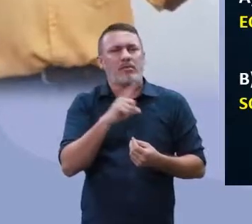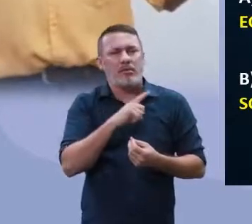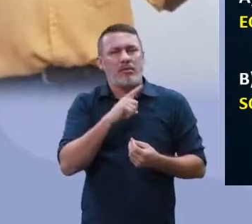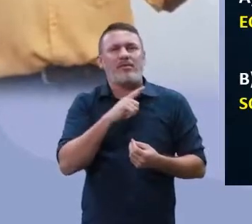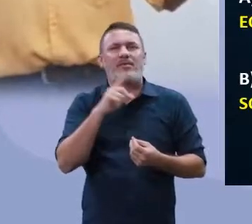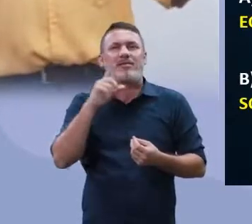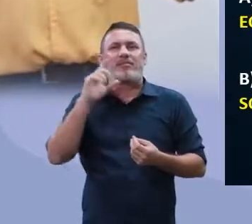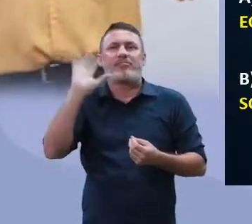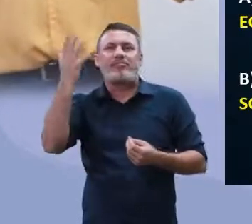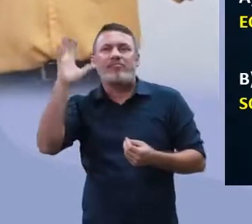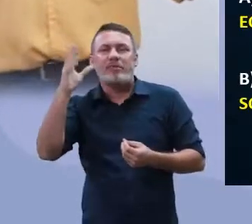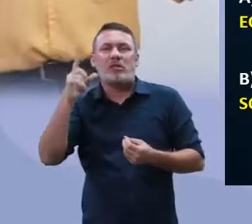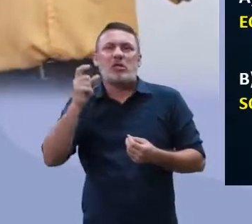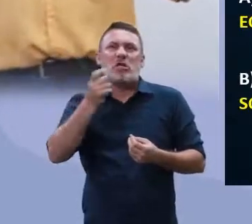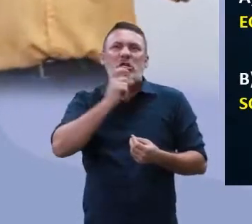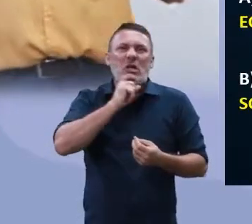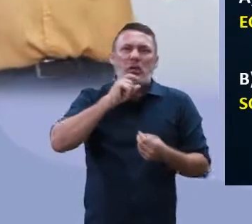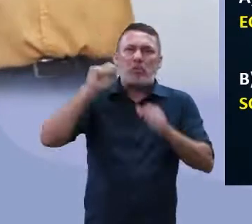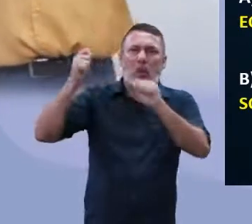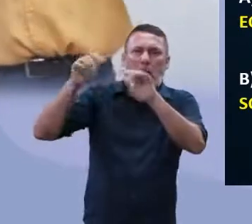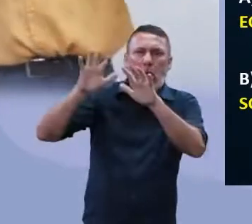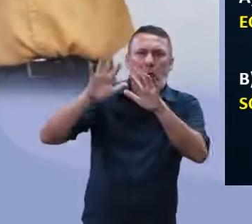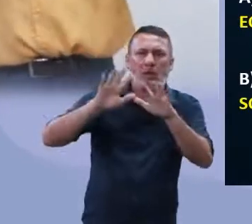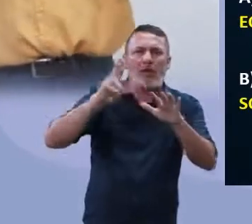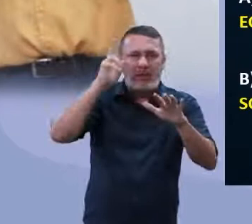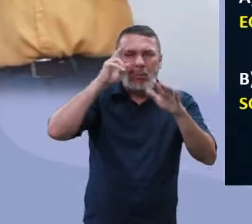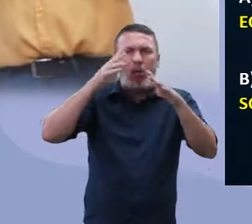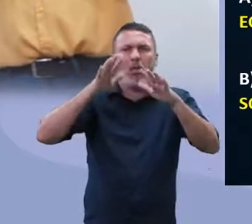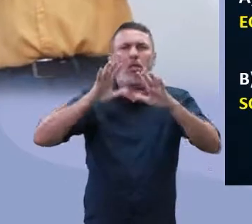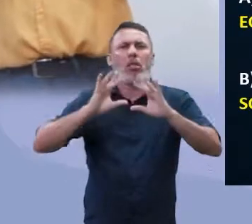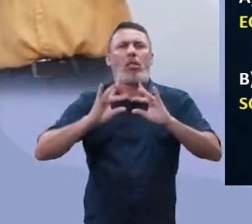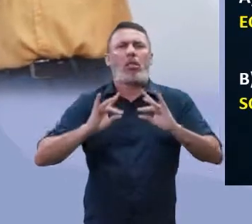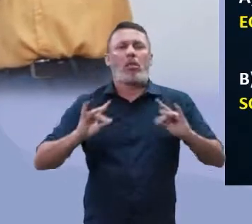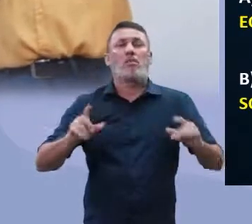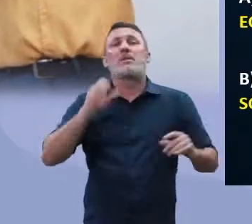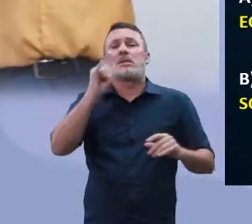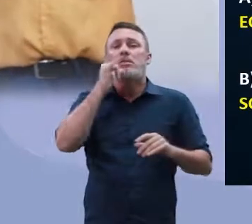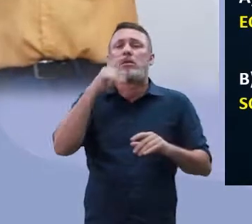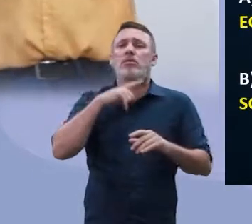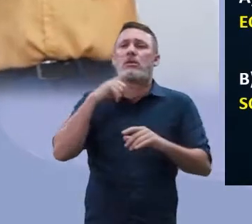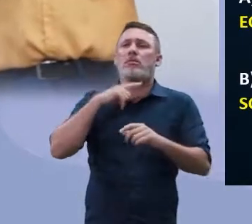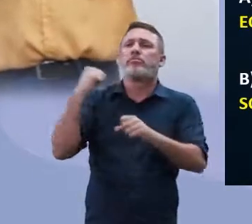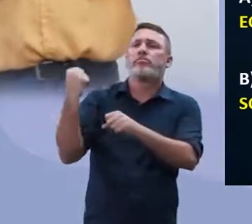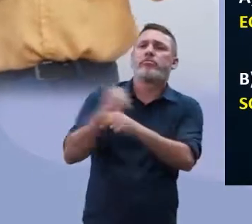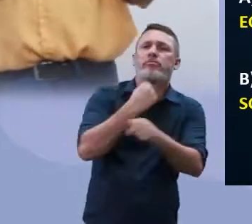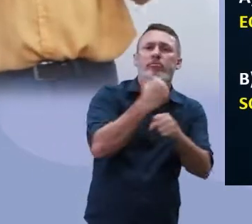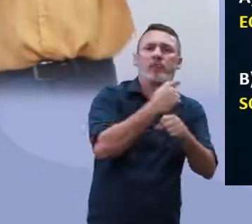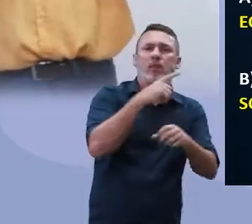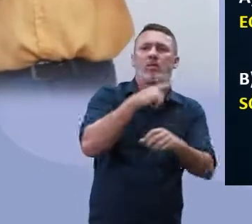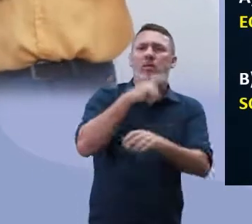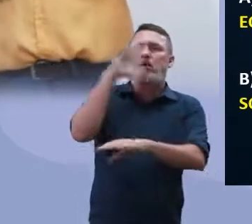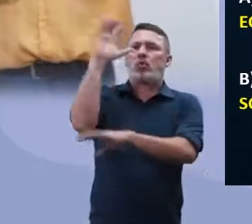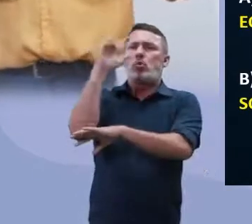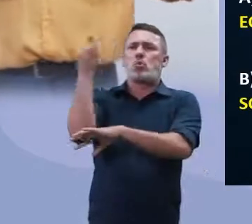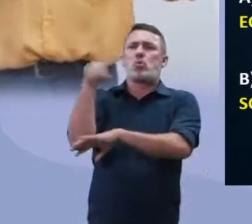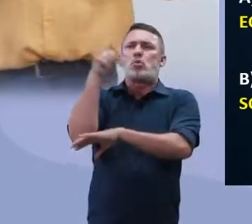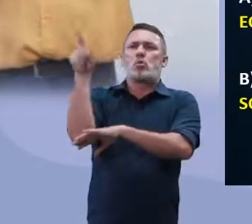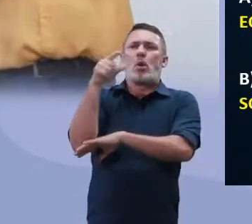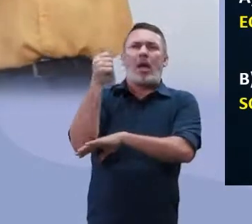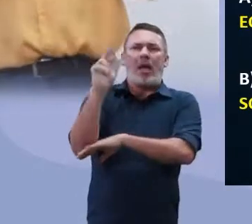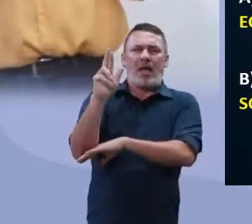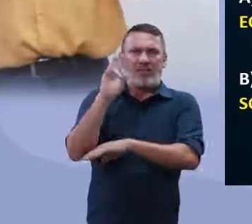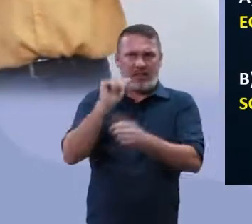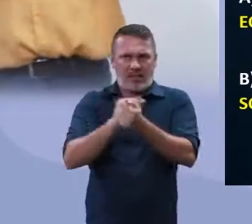derretimento das calotas polares? Sim. Então, se eu construir usina eólica, eu vou, entre aspas, fazer adaptação?